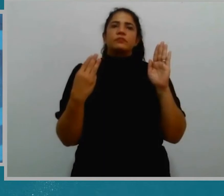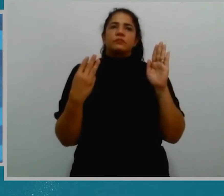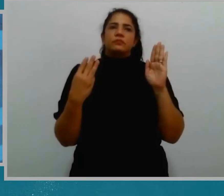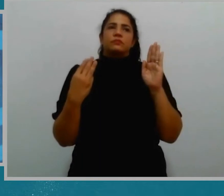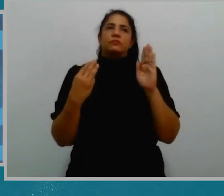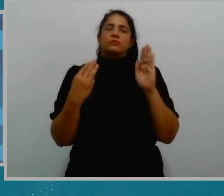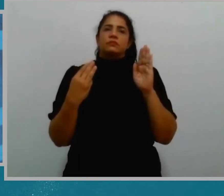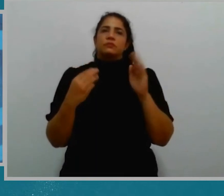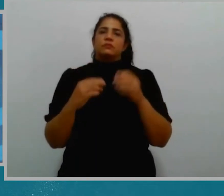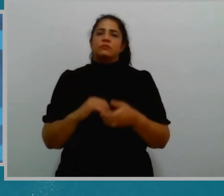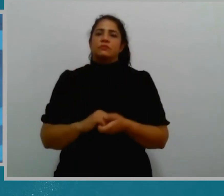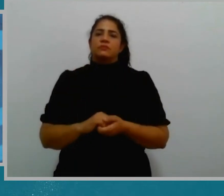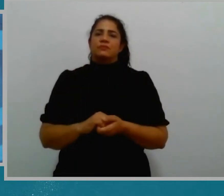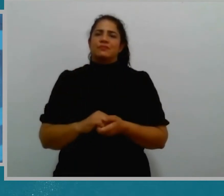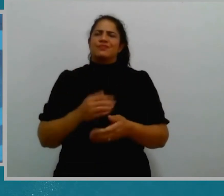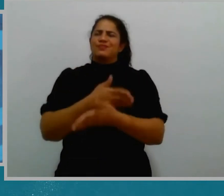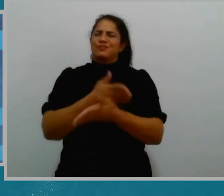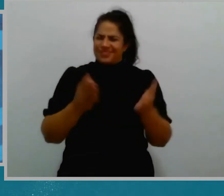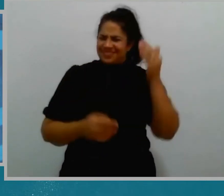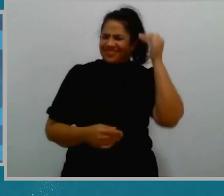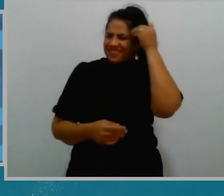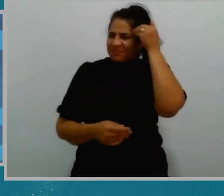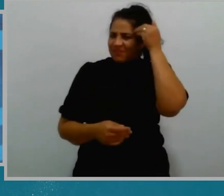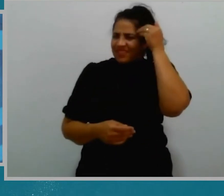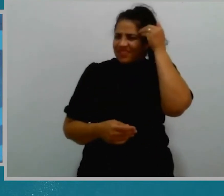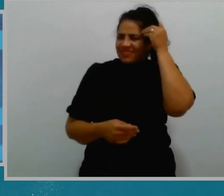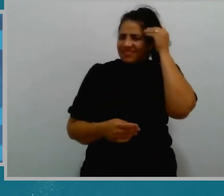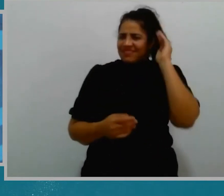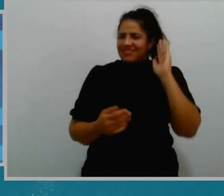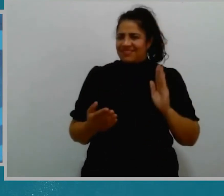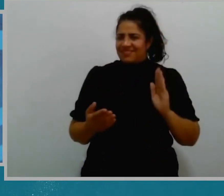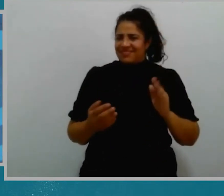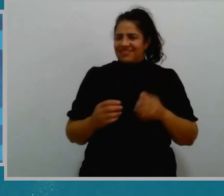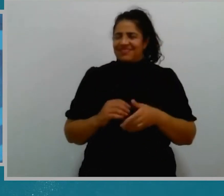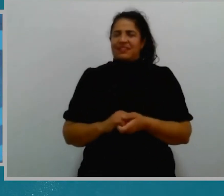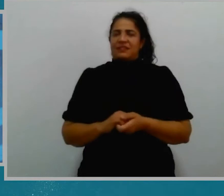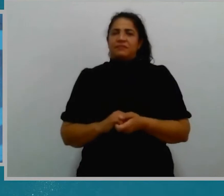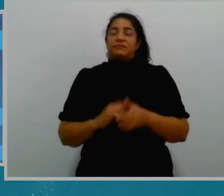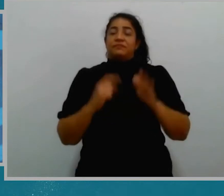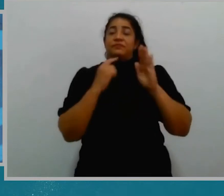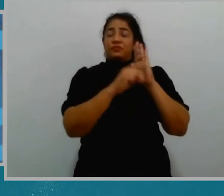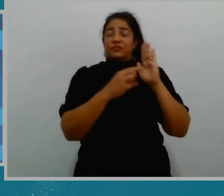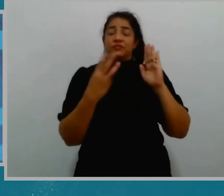Essa vocês não sabiam, não é? Não? Versículo 31.